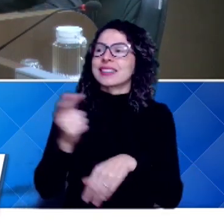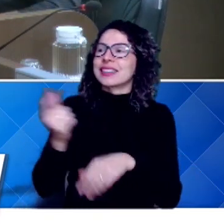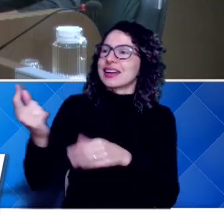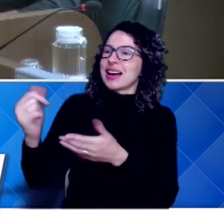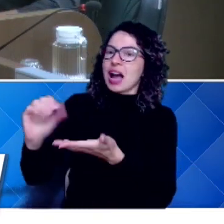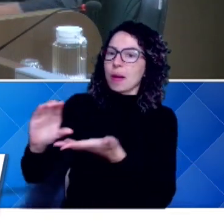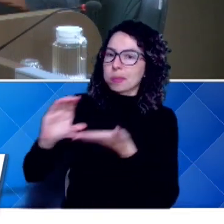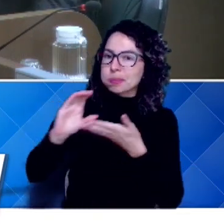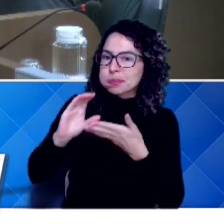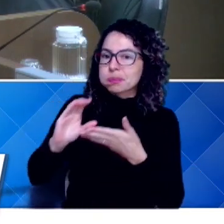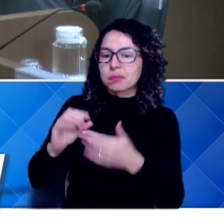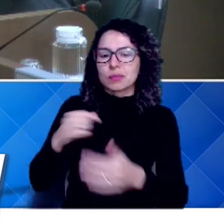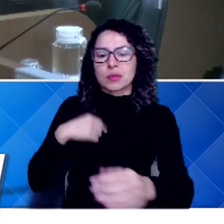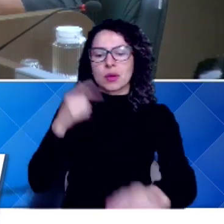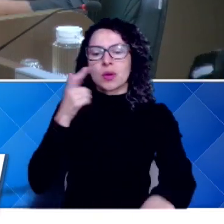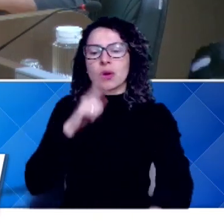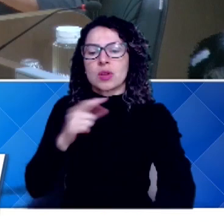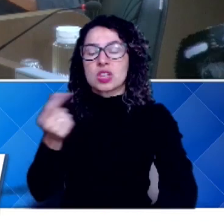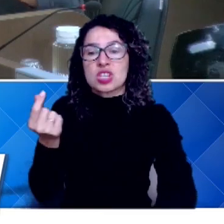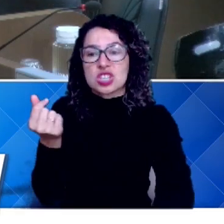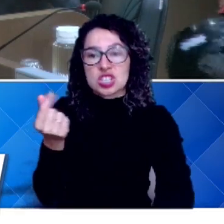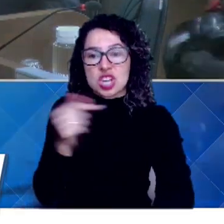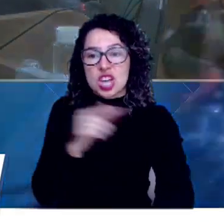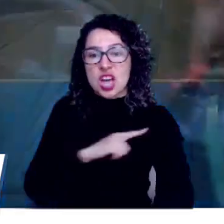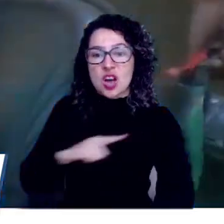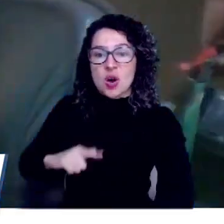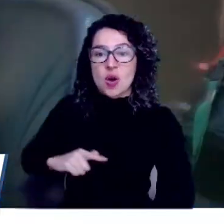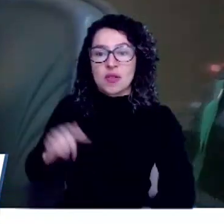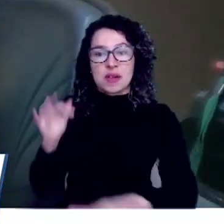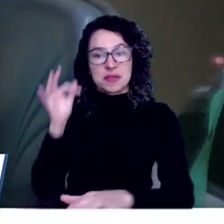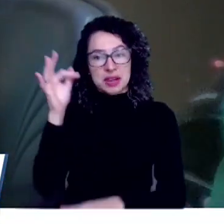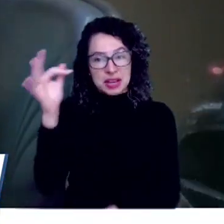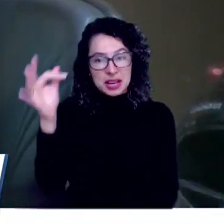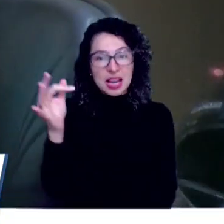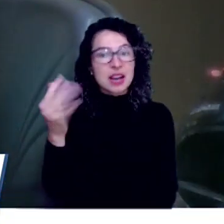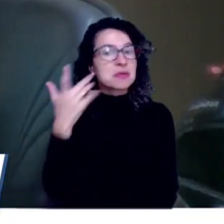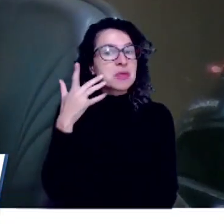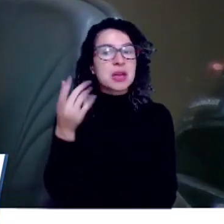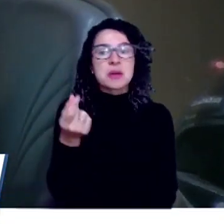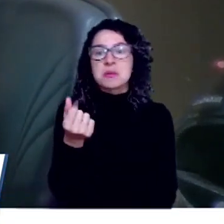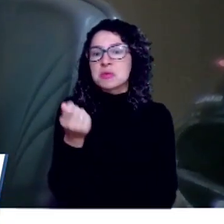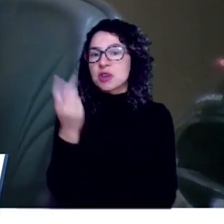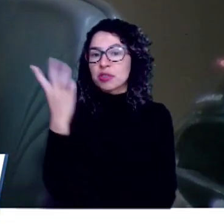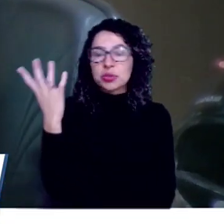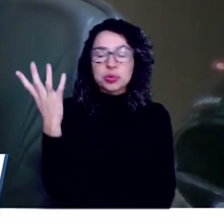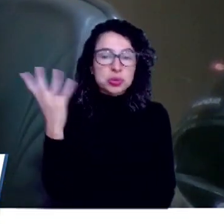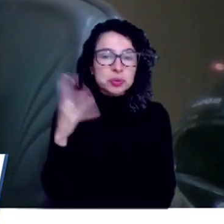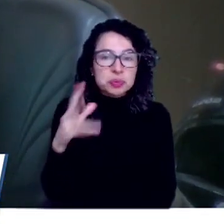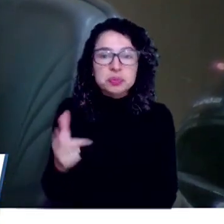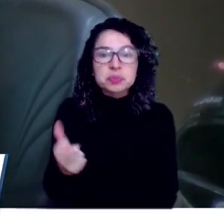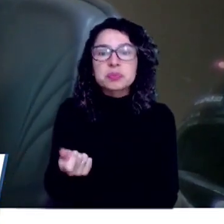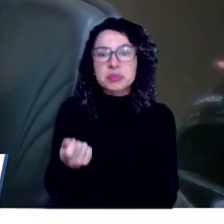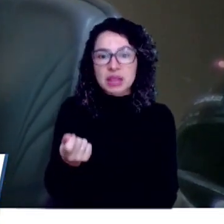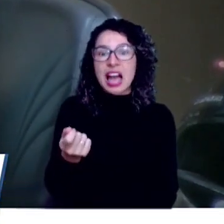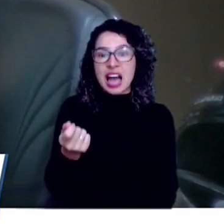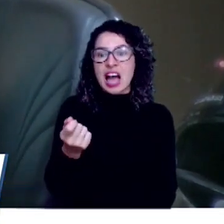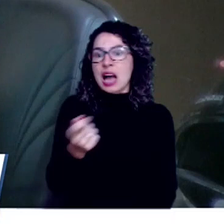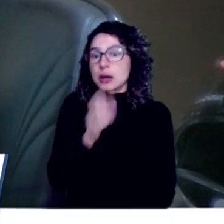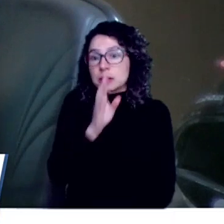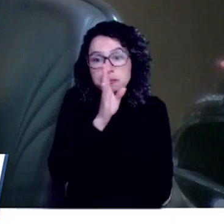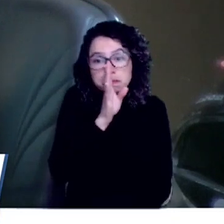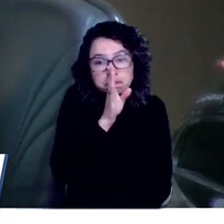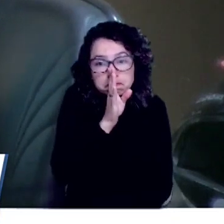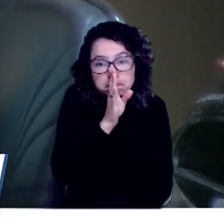para receber dinheiro do governo federal, não sei quantos milhões, vem aqui, cara, com o contratinho